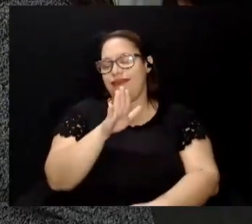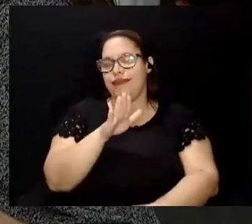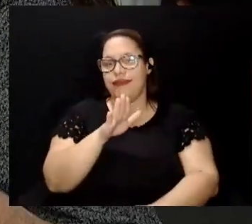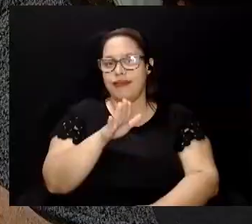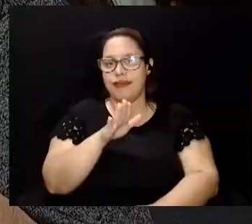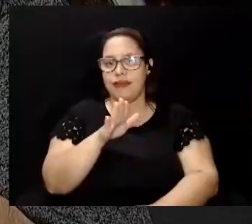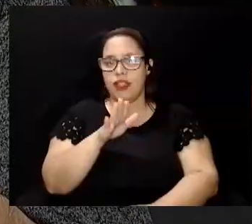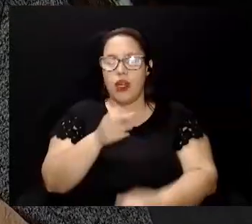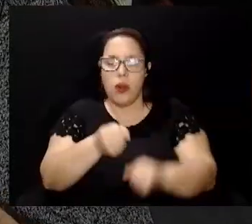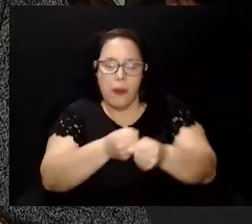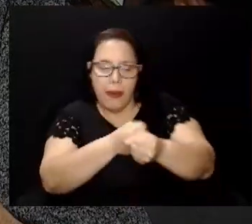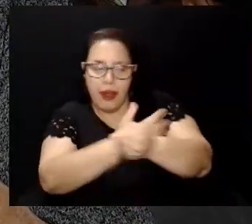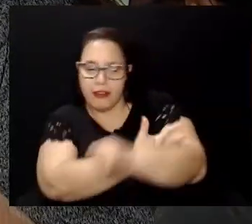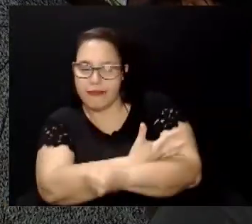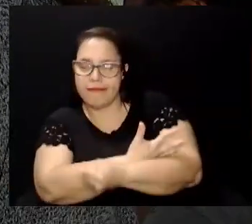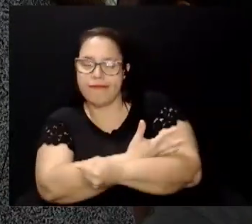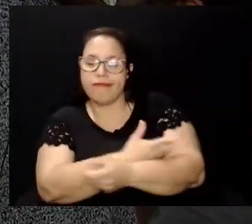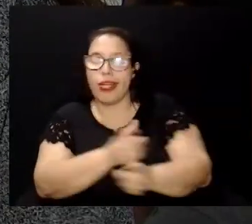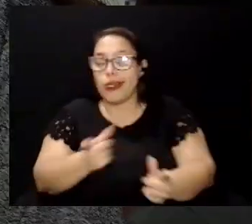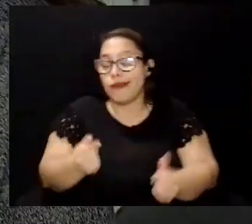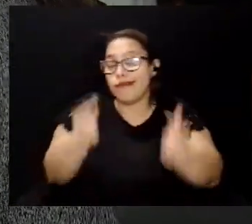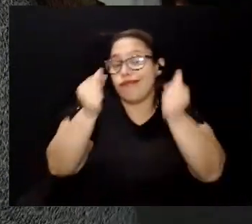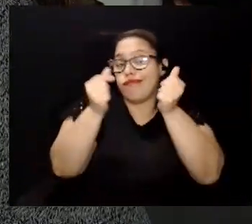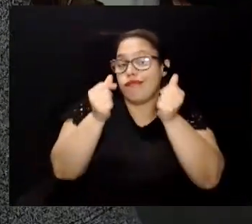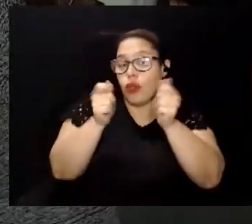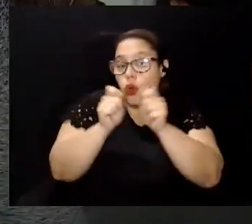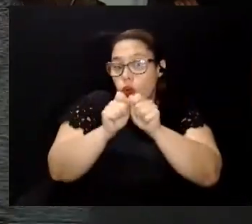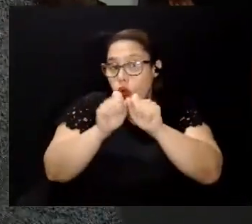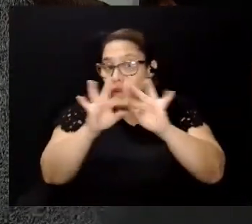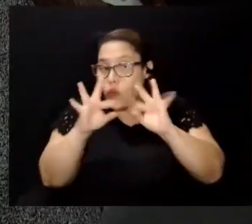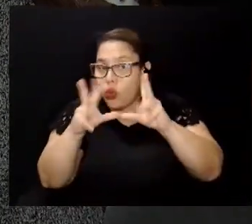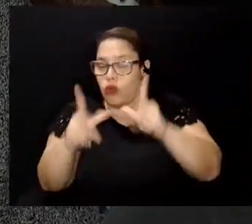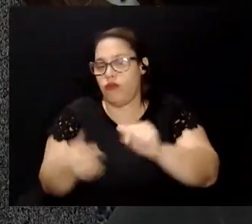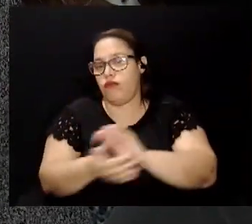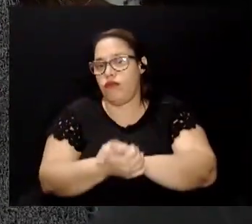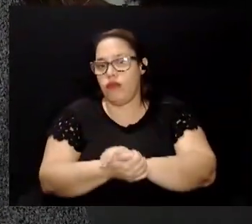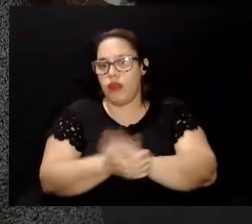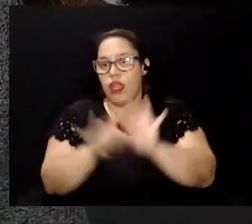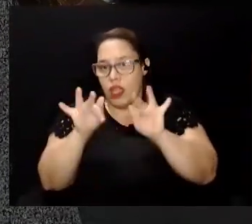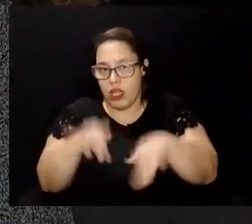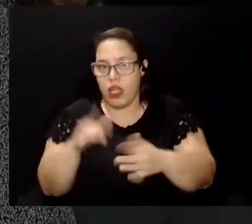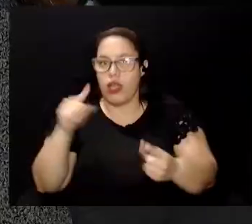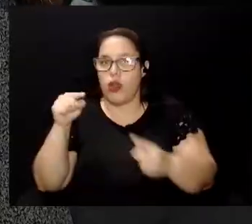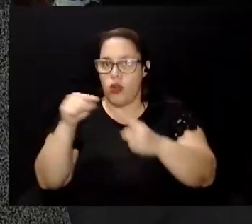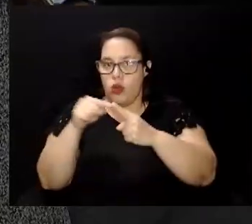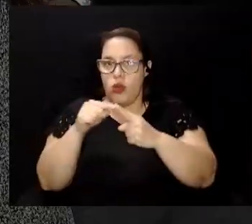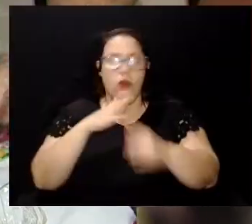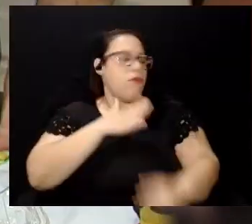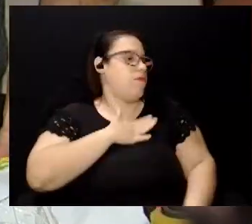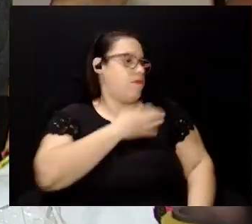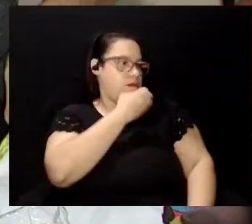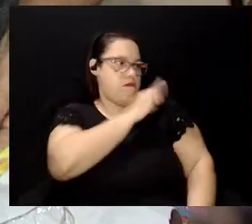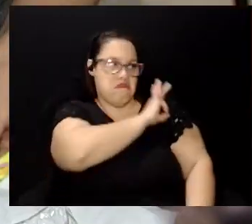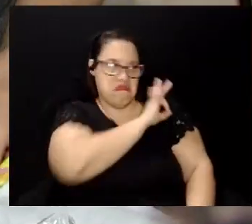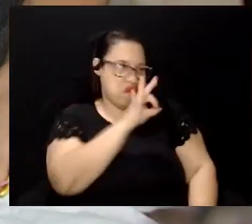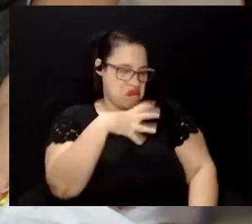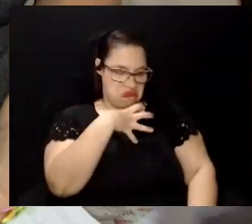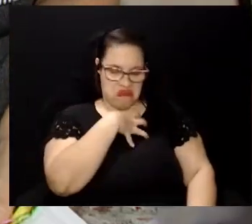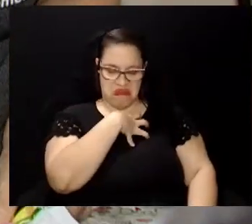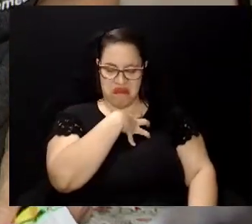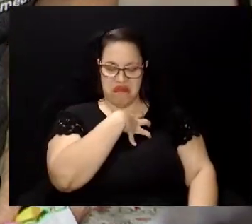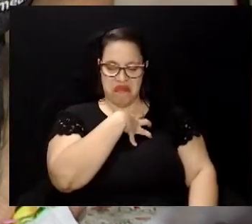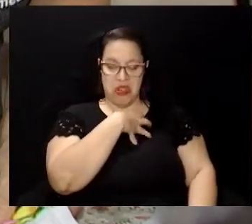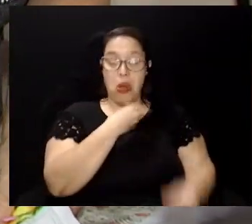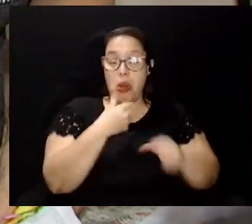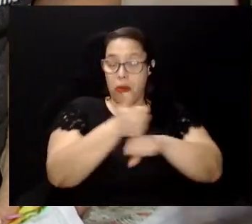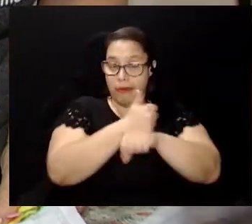assim, a parte emocional, a parte financeira, abrange tudo. Essa é a finalidade. Para mim é muito bom. Né,